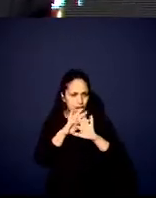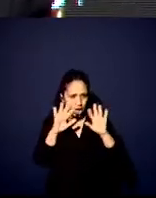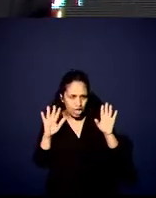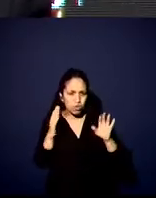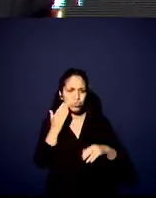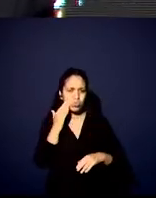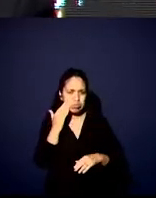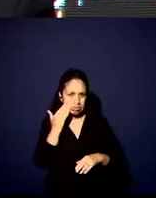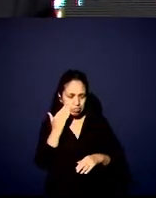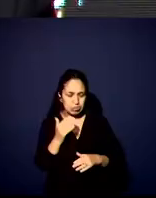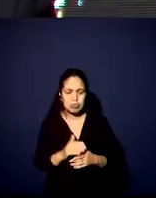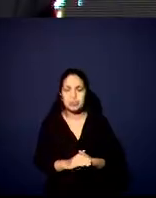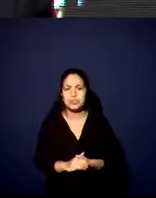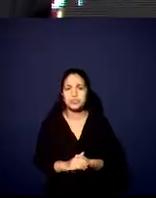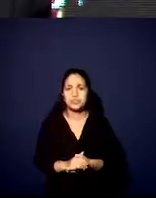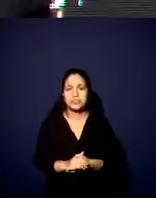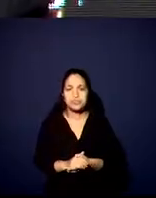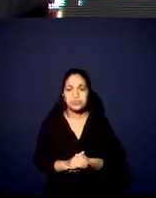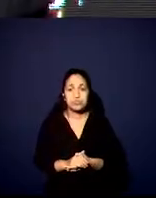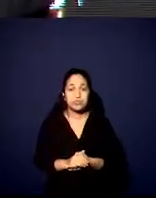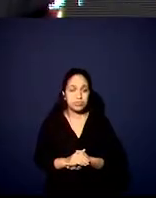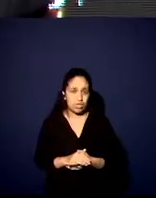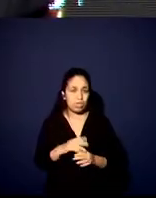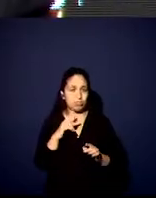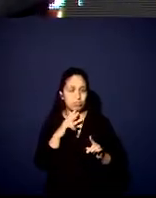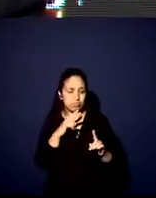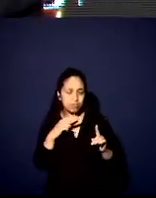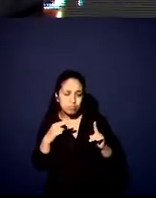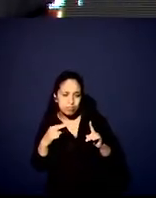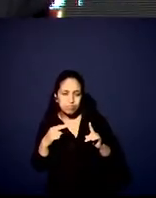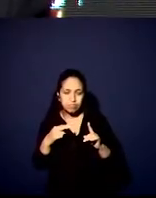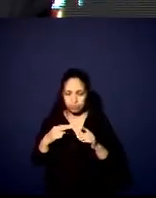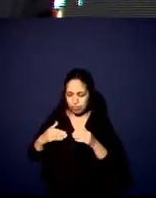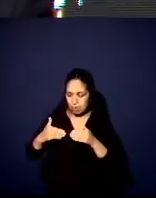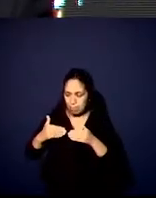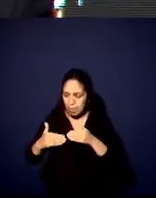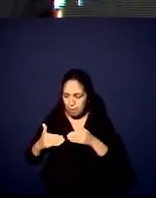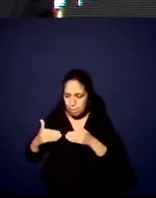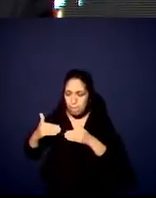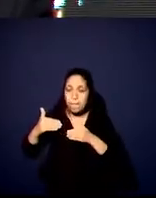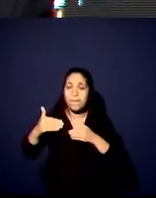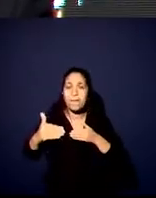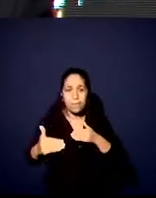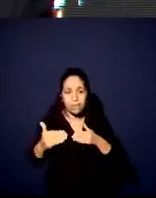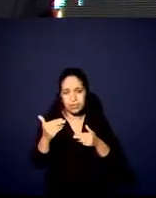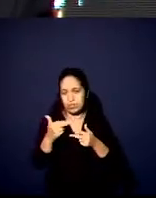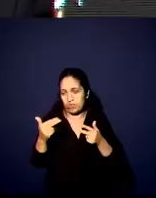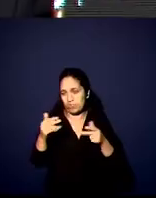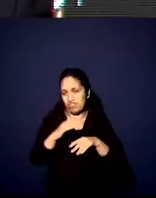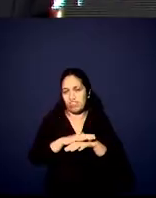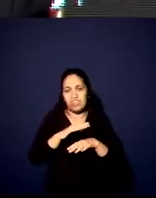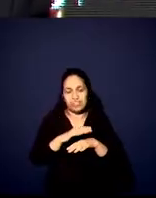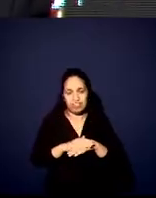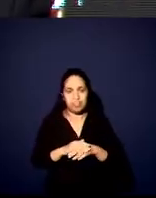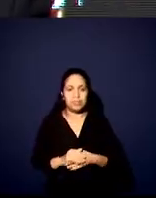nós temos que trabalhar com as perspectivas de médio e longo prazo com relação a essas possibilidades e essas